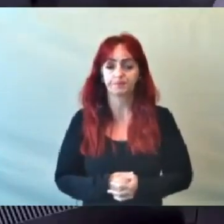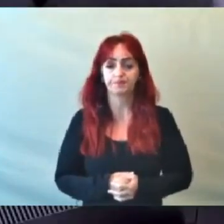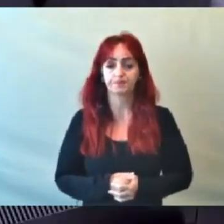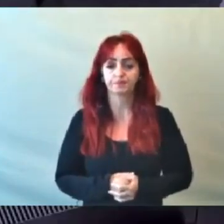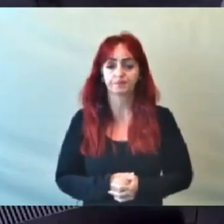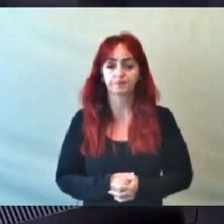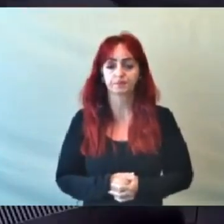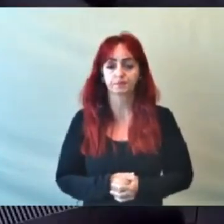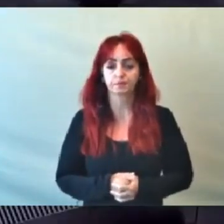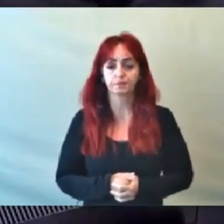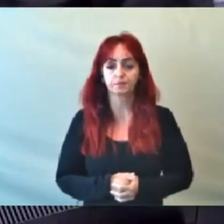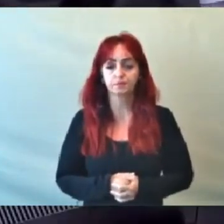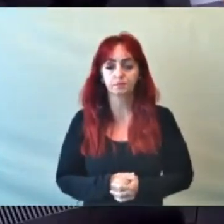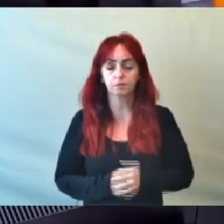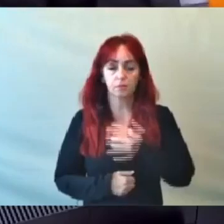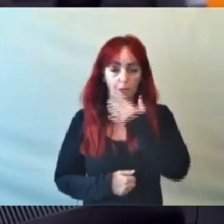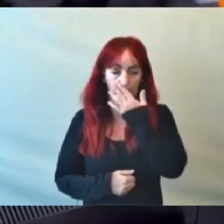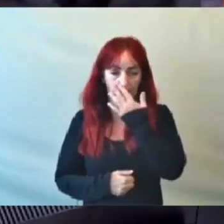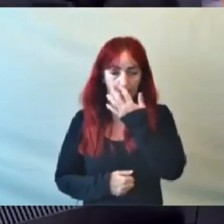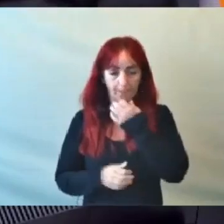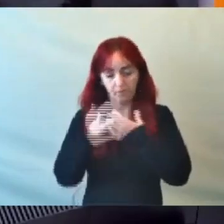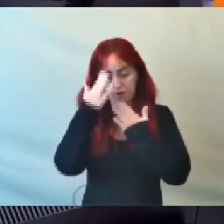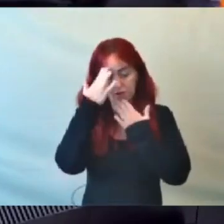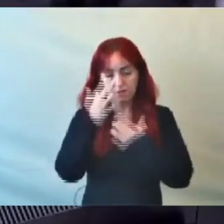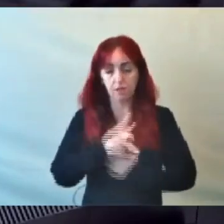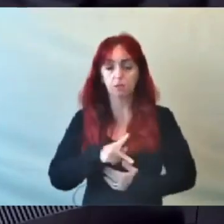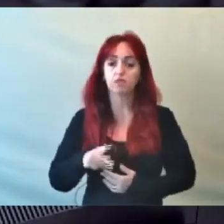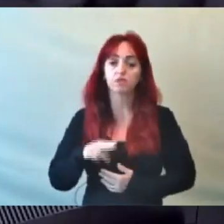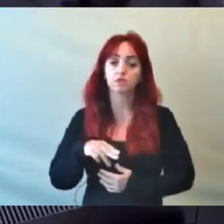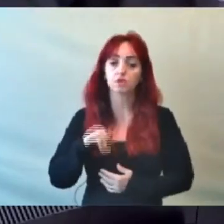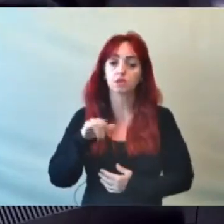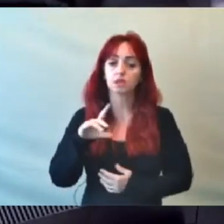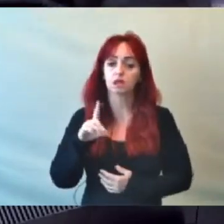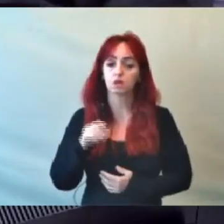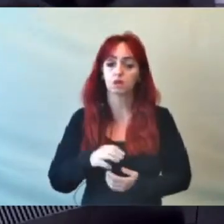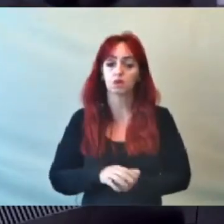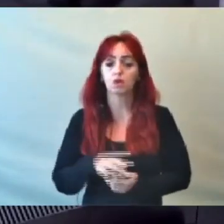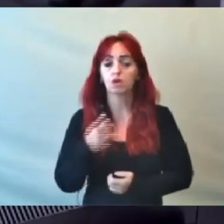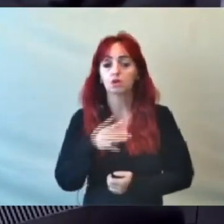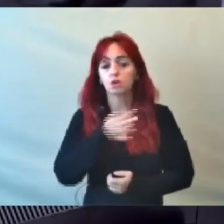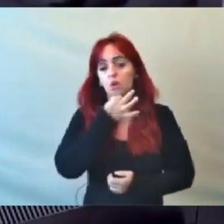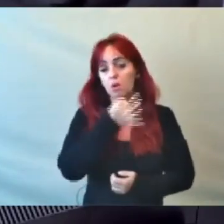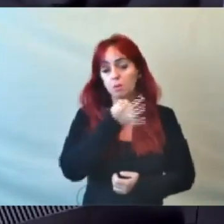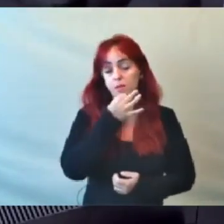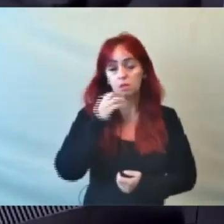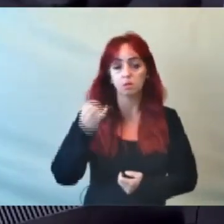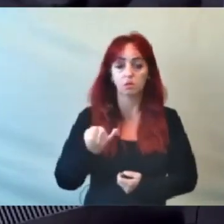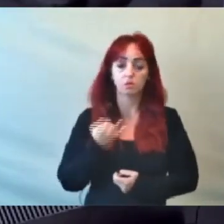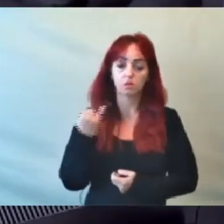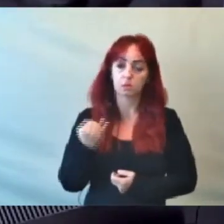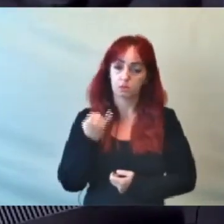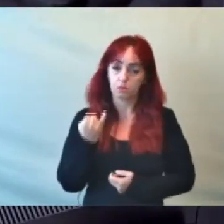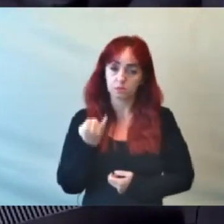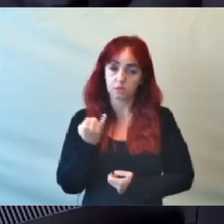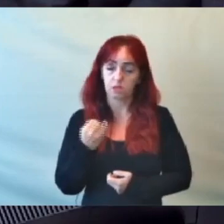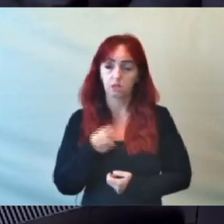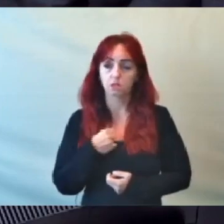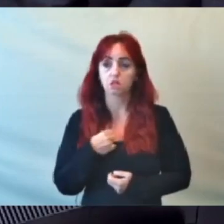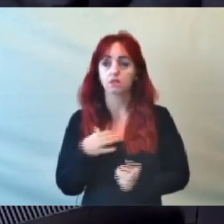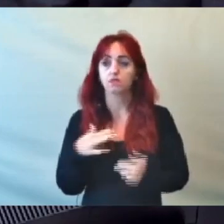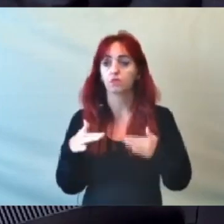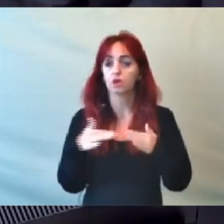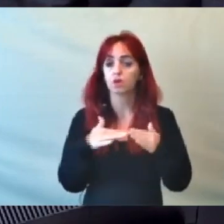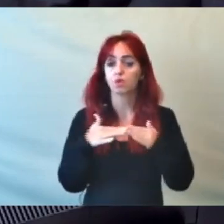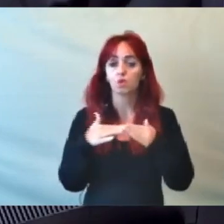Obrigado, professor Nilo. Essa fala do senhor vai de encontro a um posicionamento que alguns membros